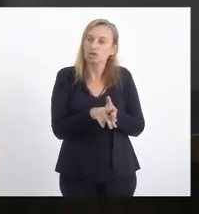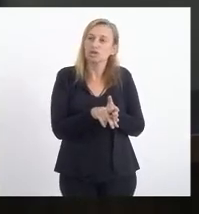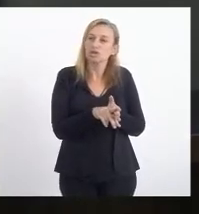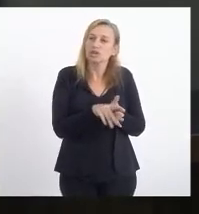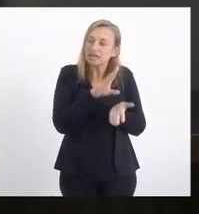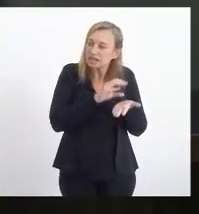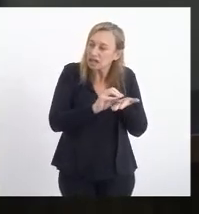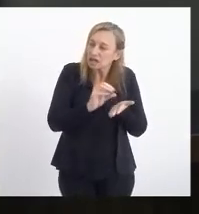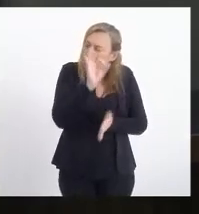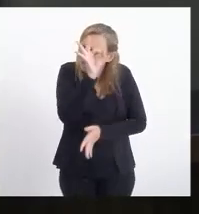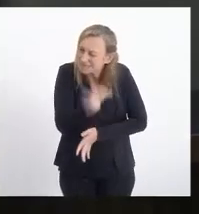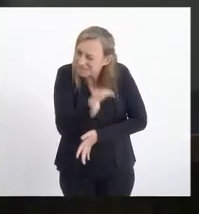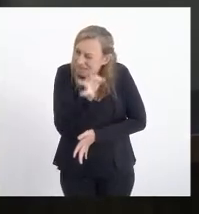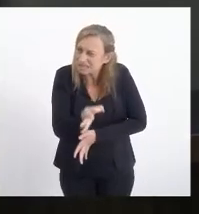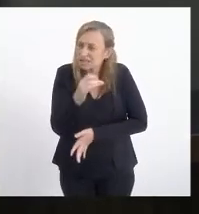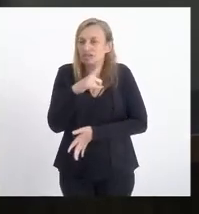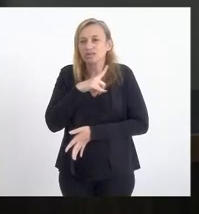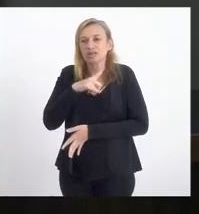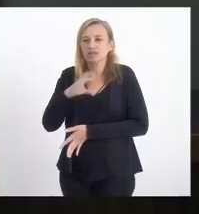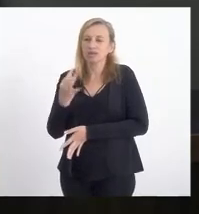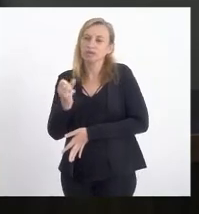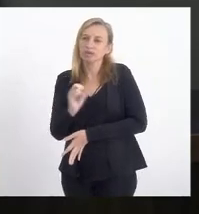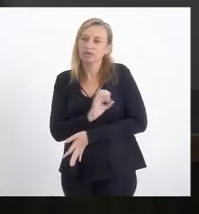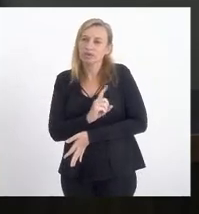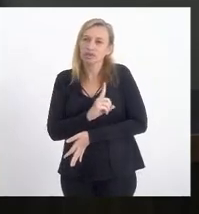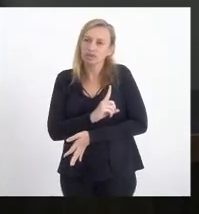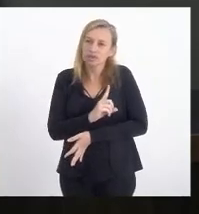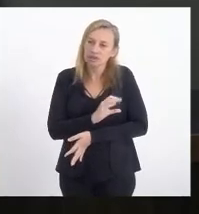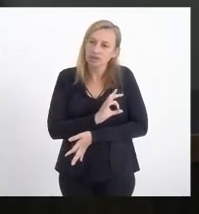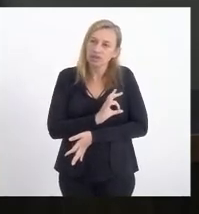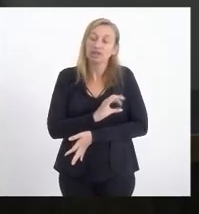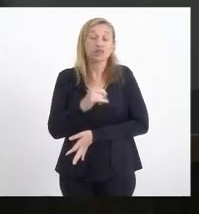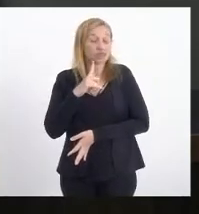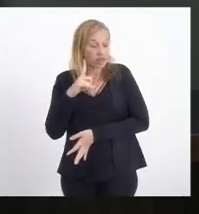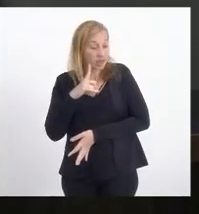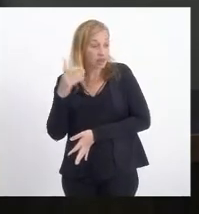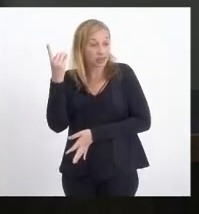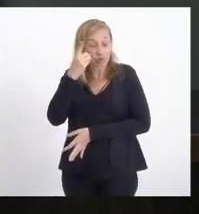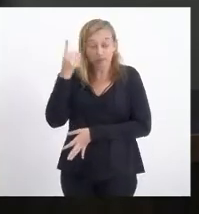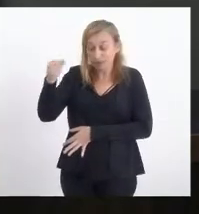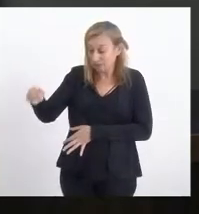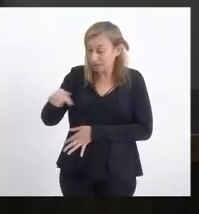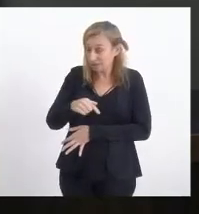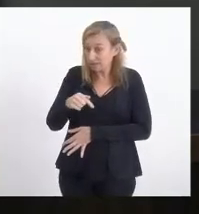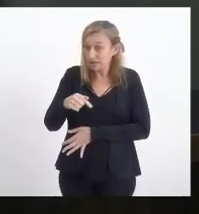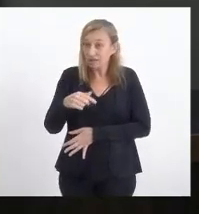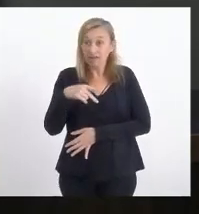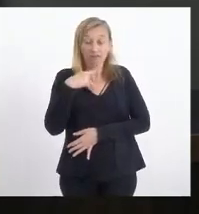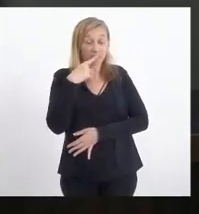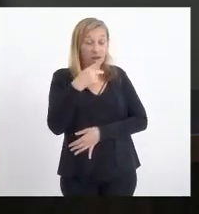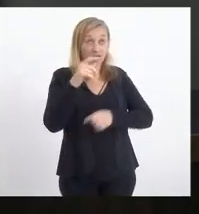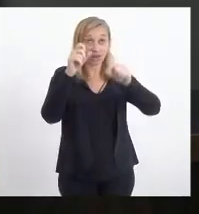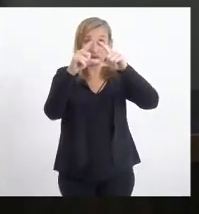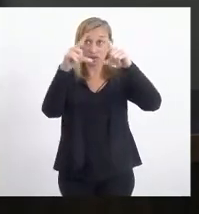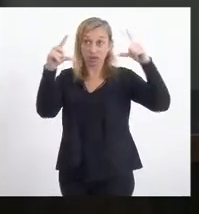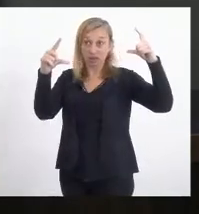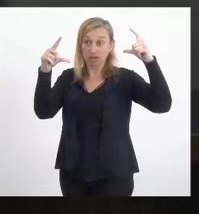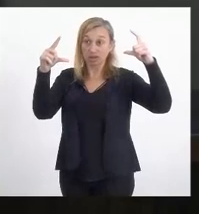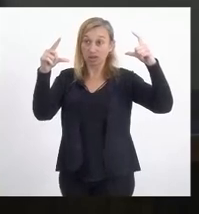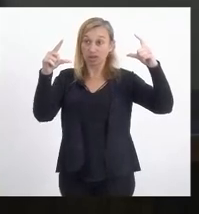tenho a mais absoluta convicção deputada Martha Rocha vai aparecer Deputado aqui vai botar crack